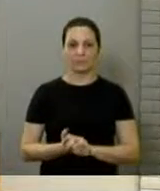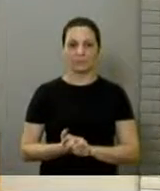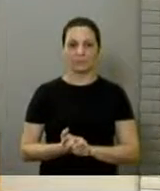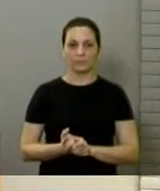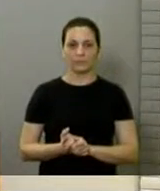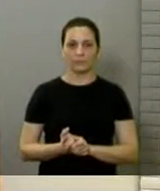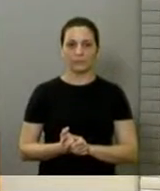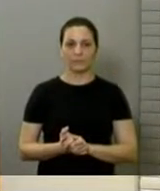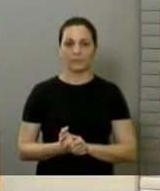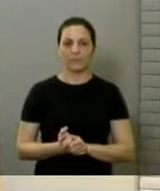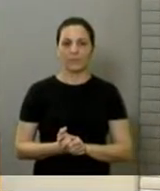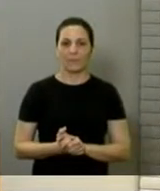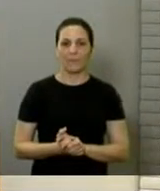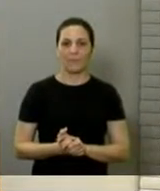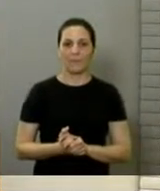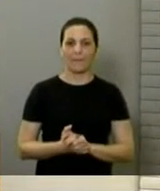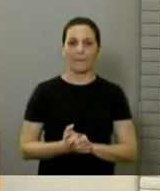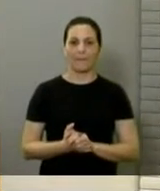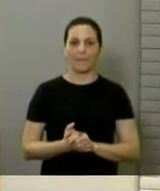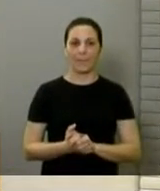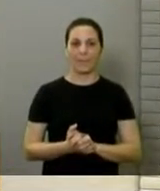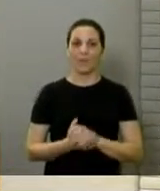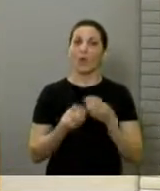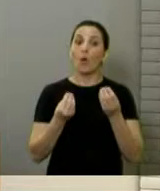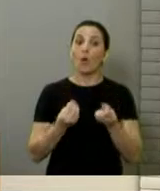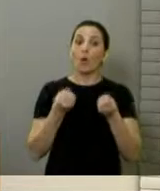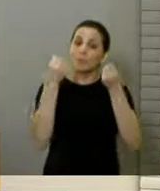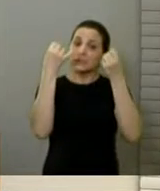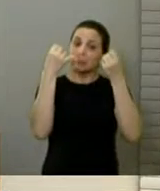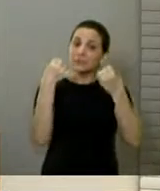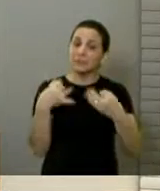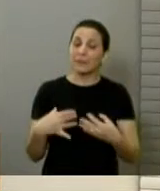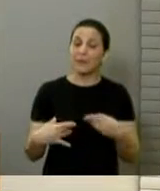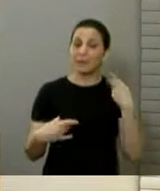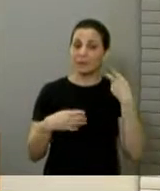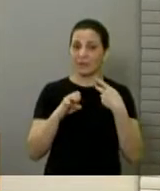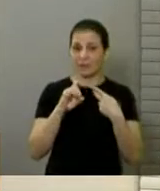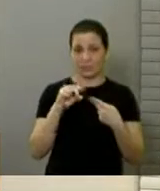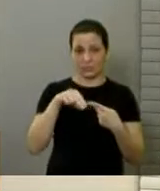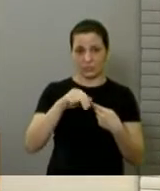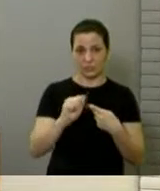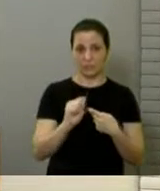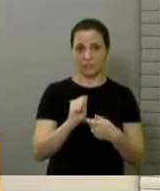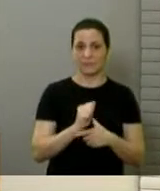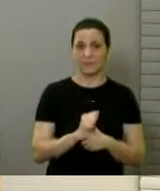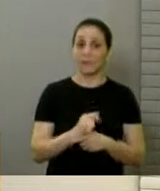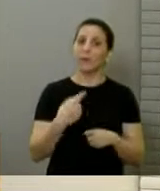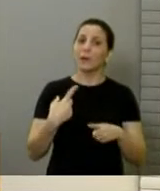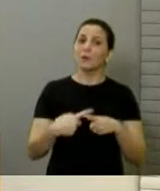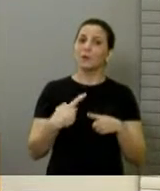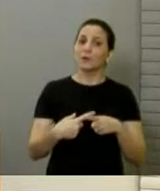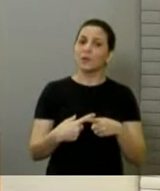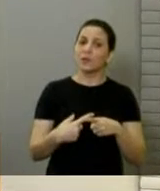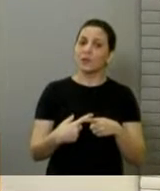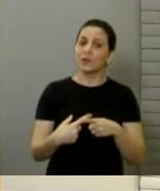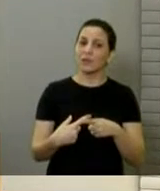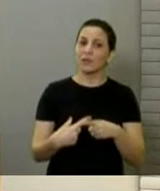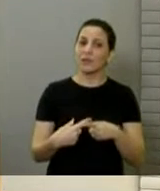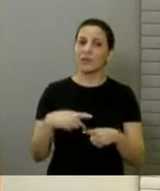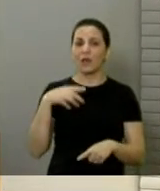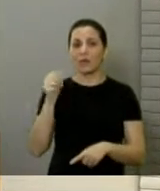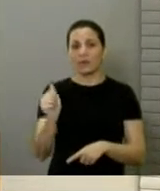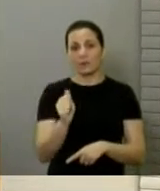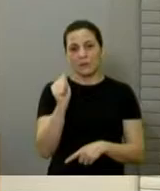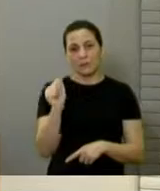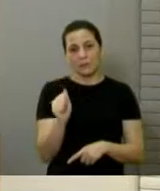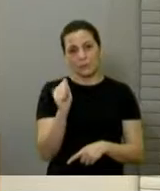será? Como é que a gente explica isso aí, vereadora Edna? Por que será que em